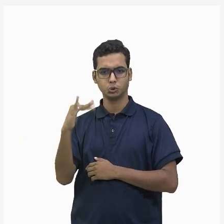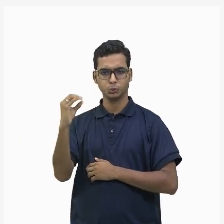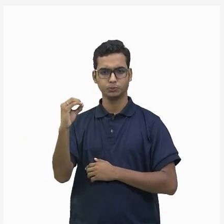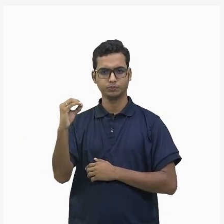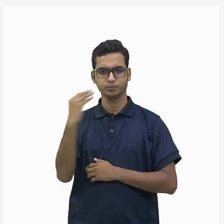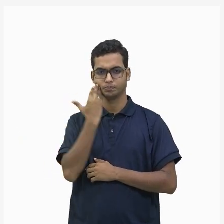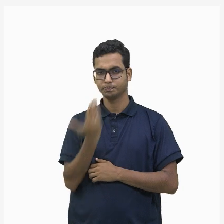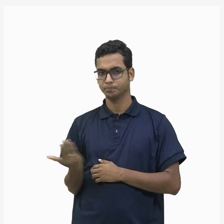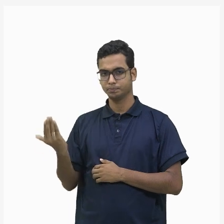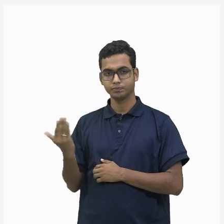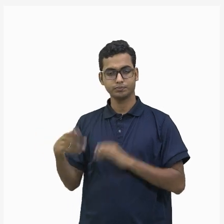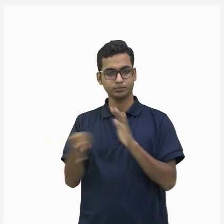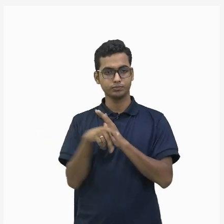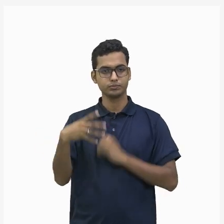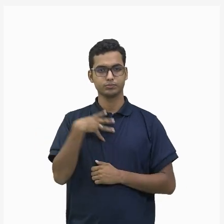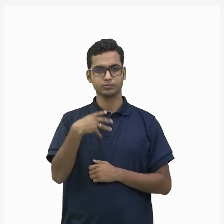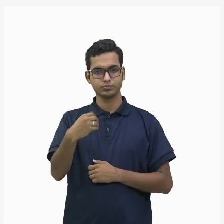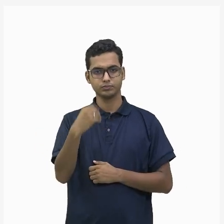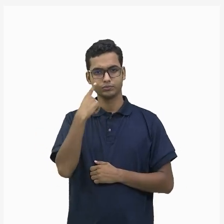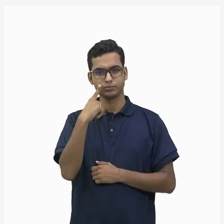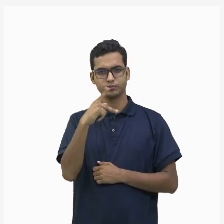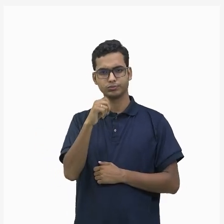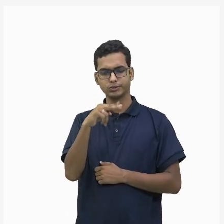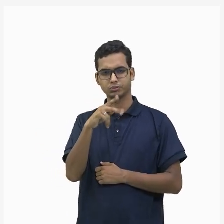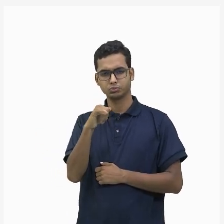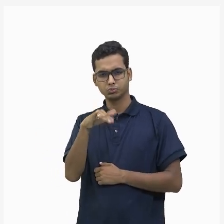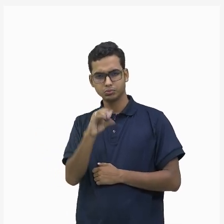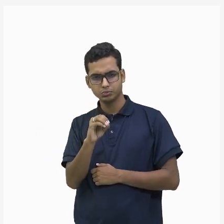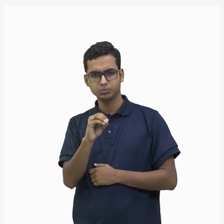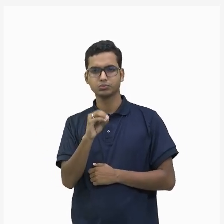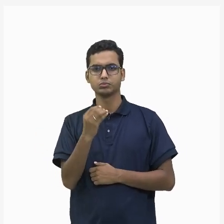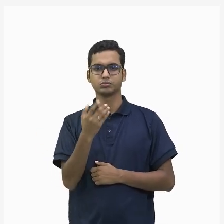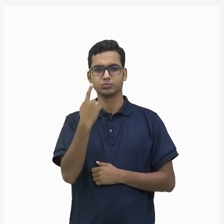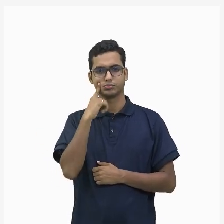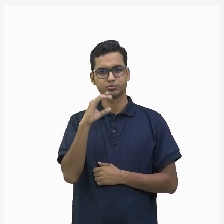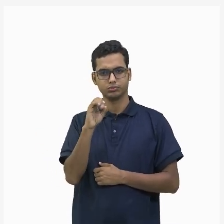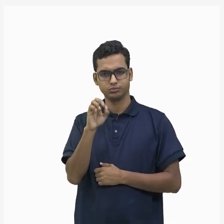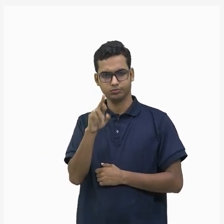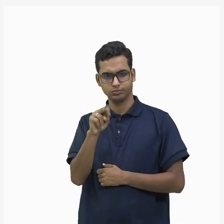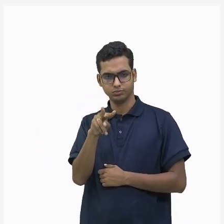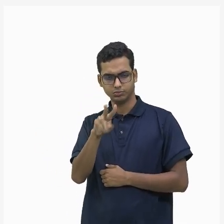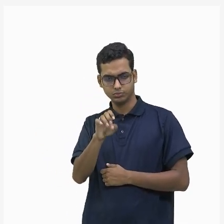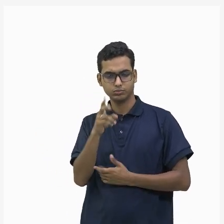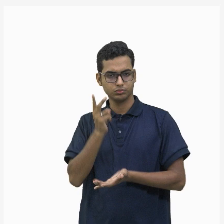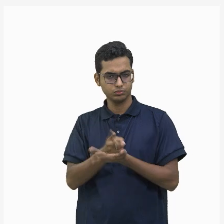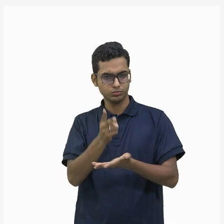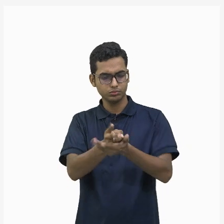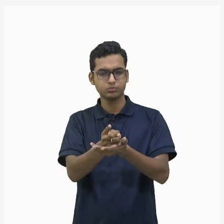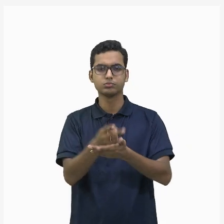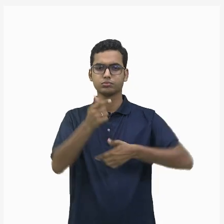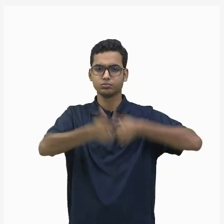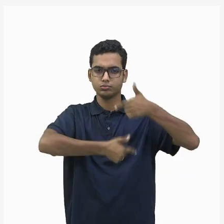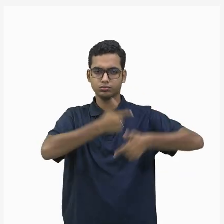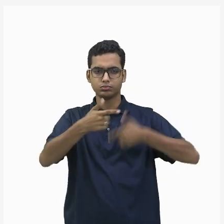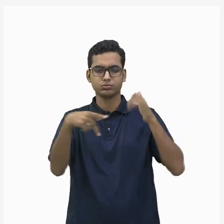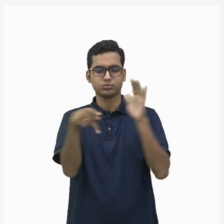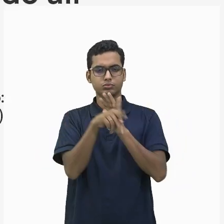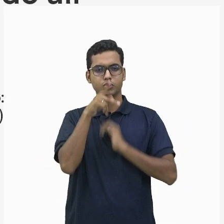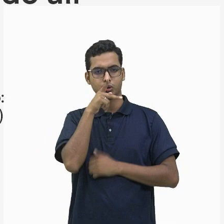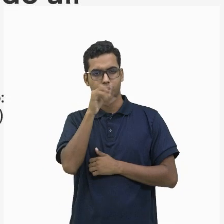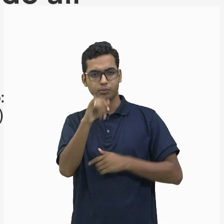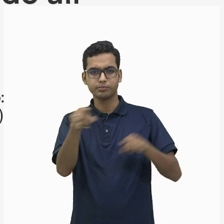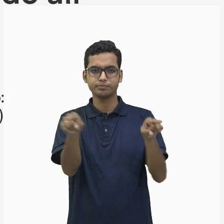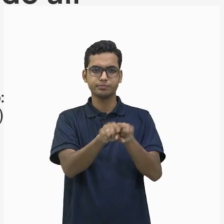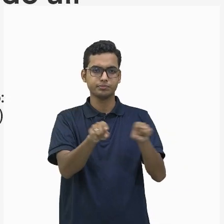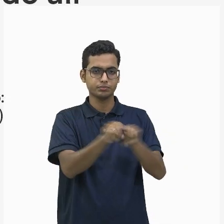chegou ao poder em 768, continuou a obra do pai. Ele derrotou definitivamente